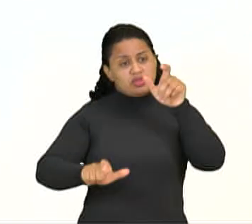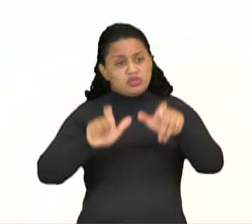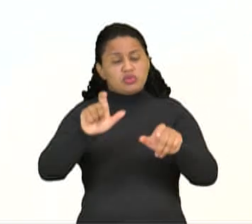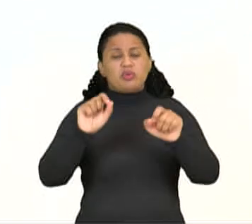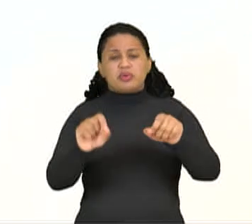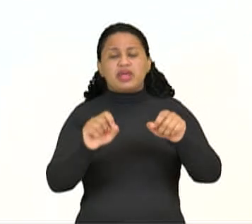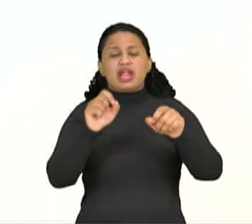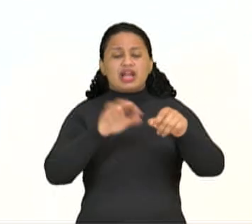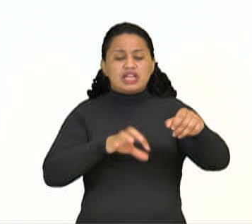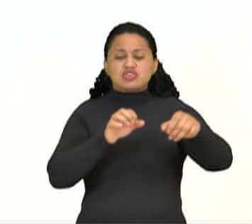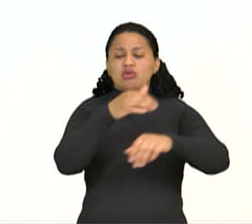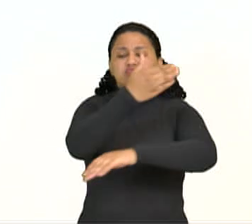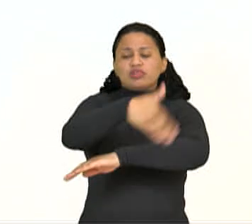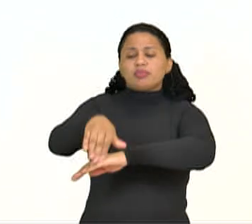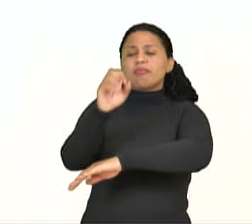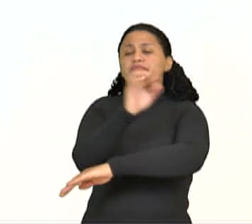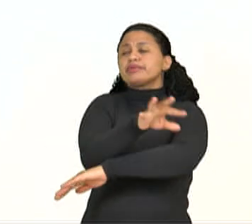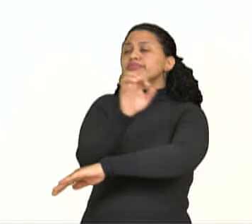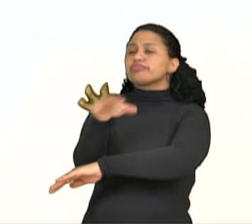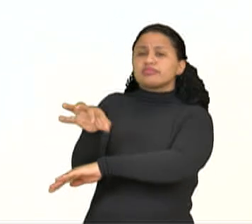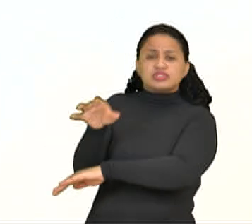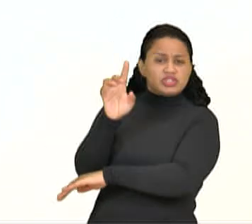pessoas descartando lixo na rua?